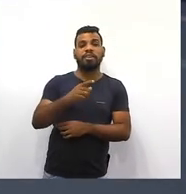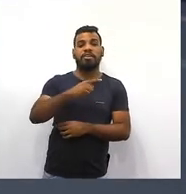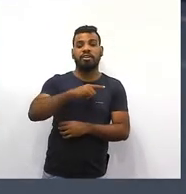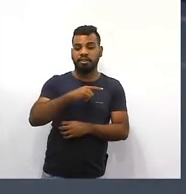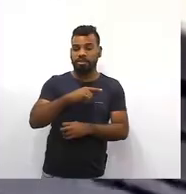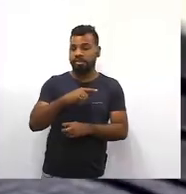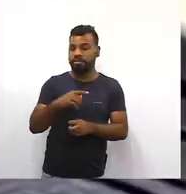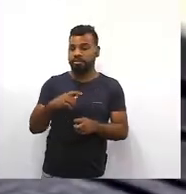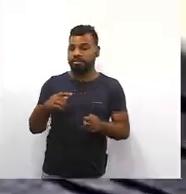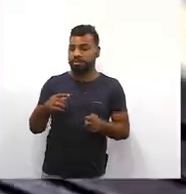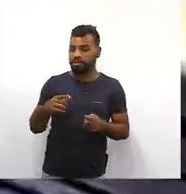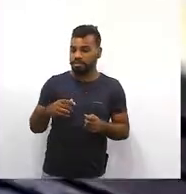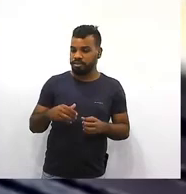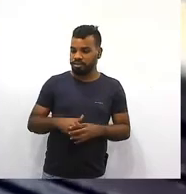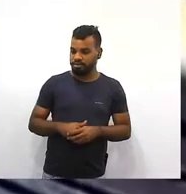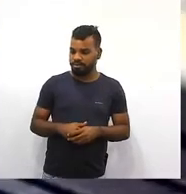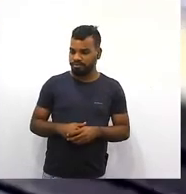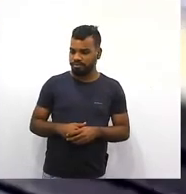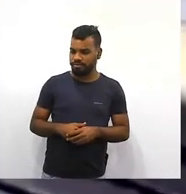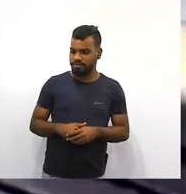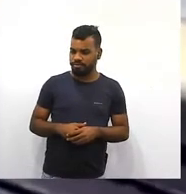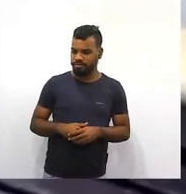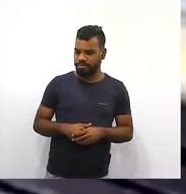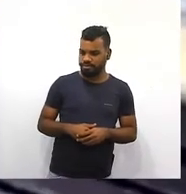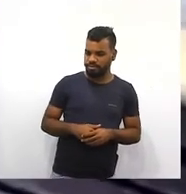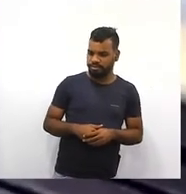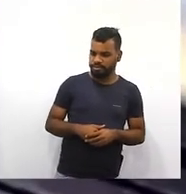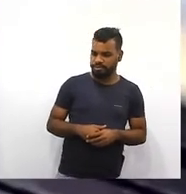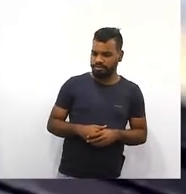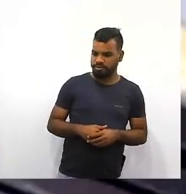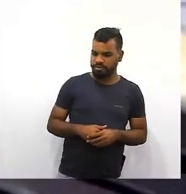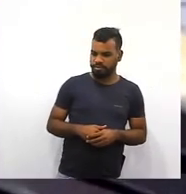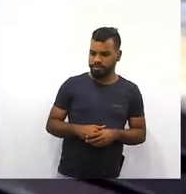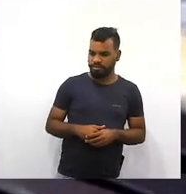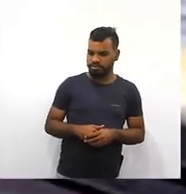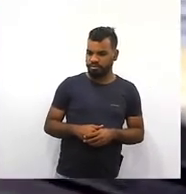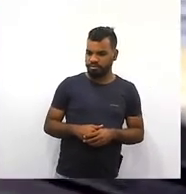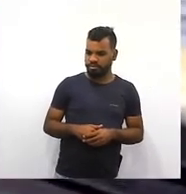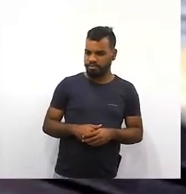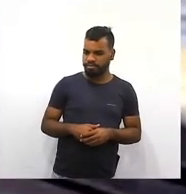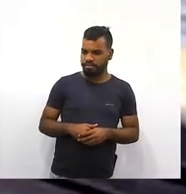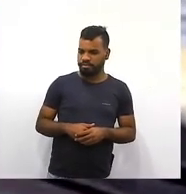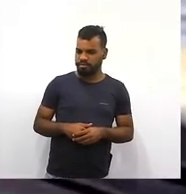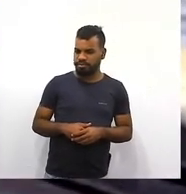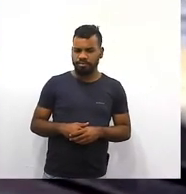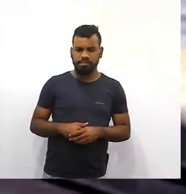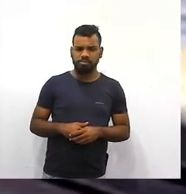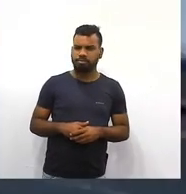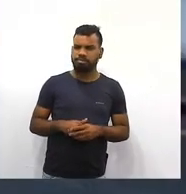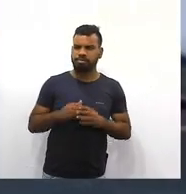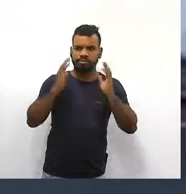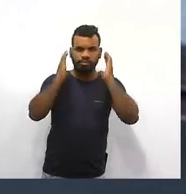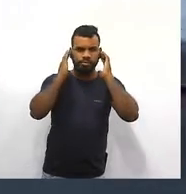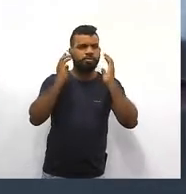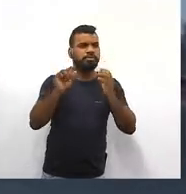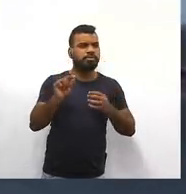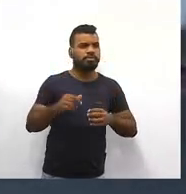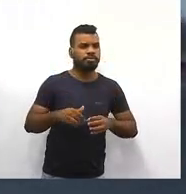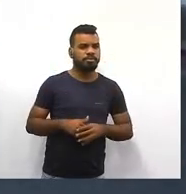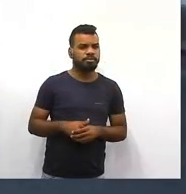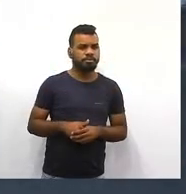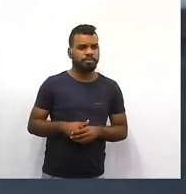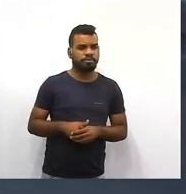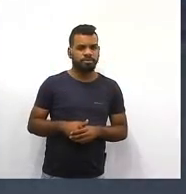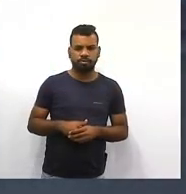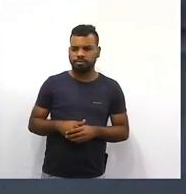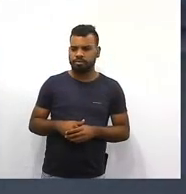a equipe da gente? Corta ali pra cima, Fiber, corta ali pra cima pra mostrar isso. Robertão ali trabalhando. Só assim Robertão aparece de longe, que ele é uma pessoa